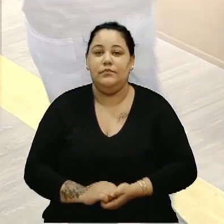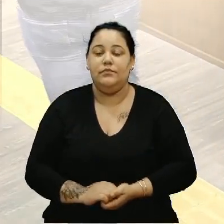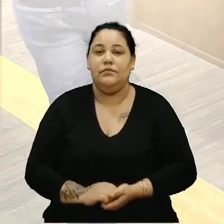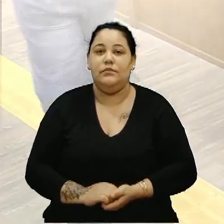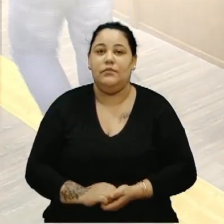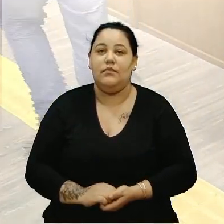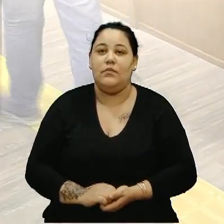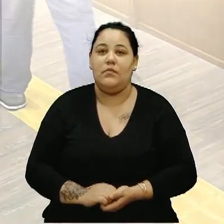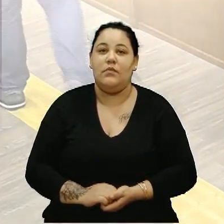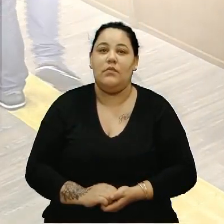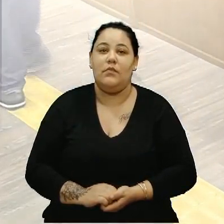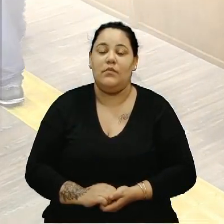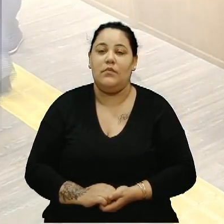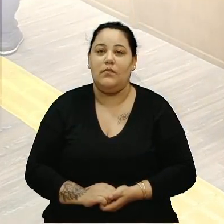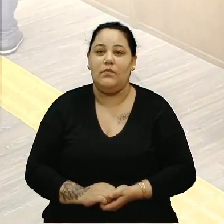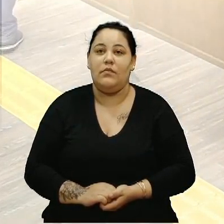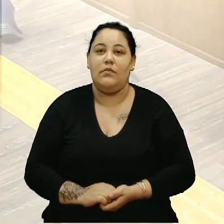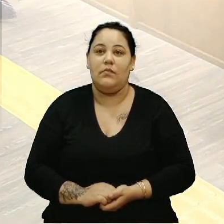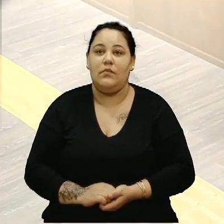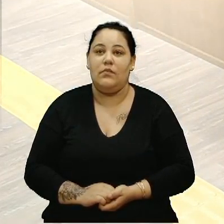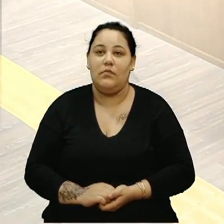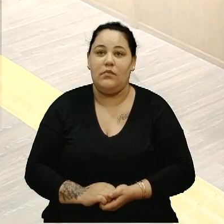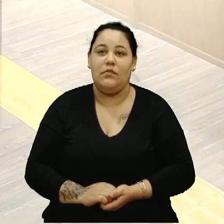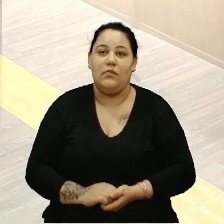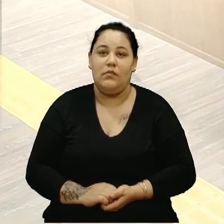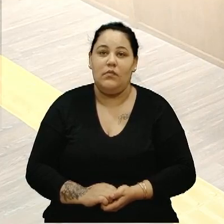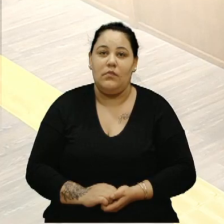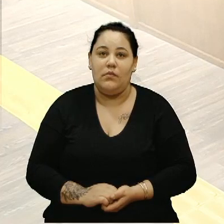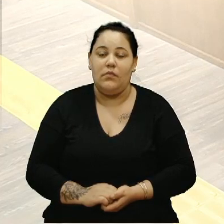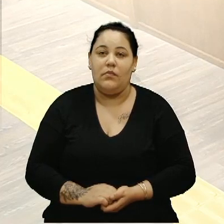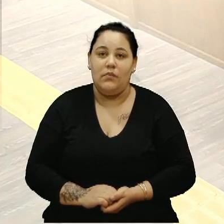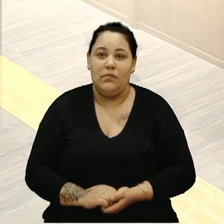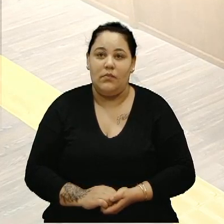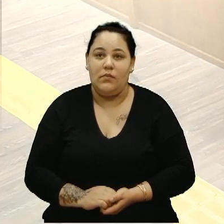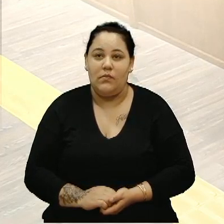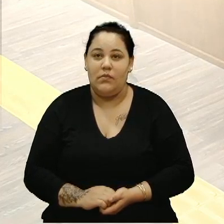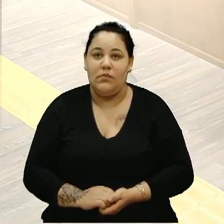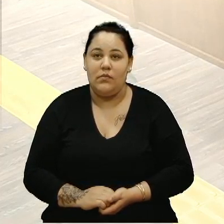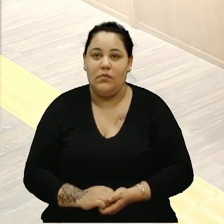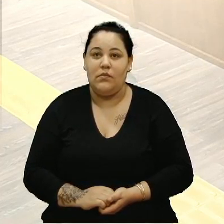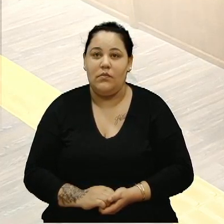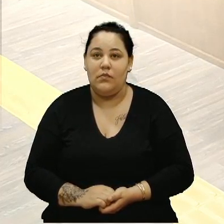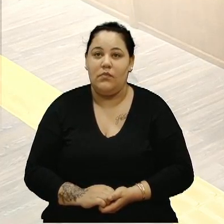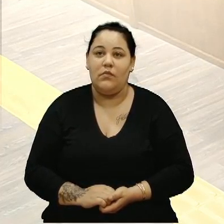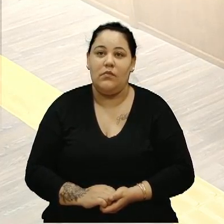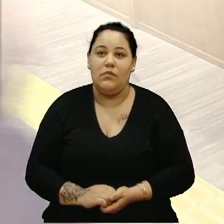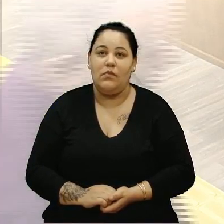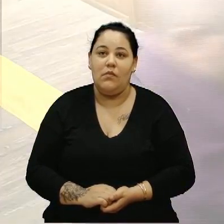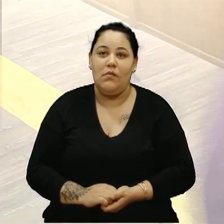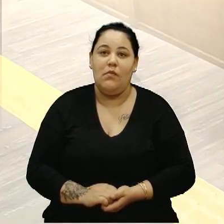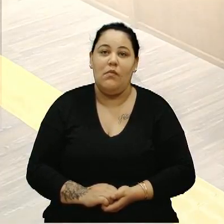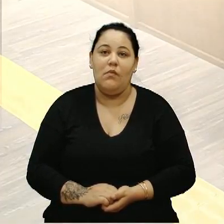espaço, ocupa a tribuna, vereador Lucas Carenhato, no grande expediente.